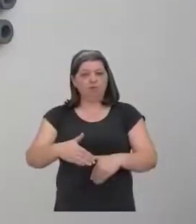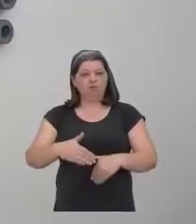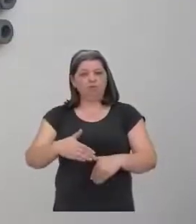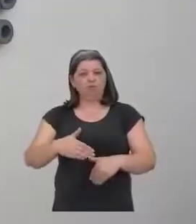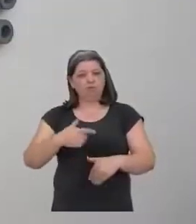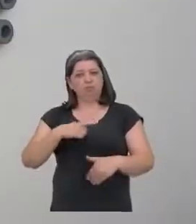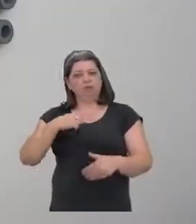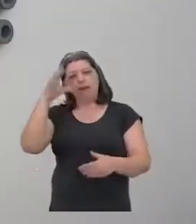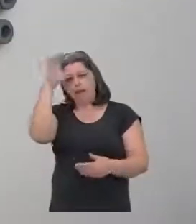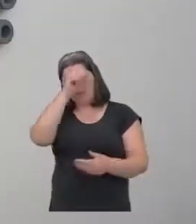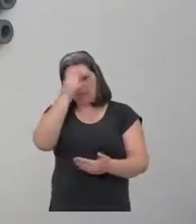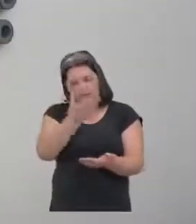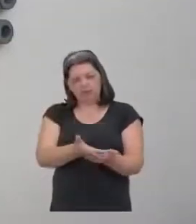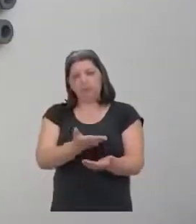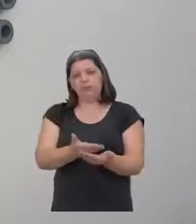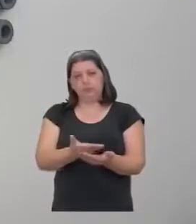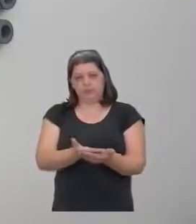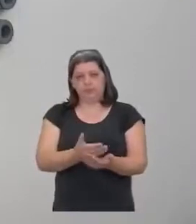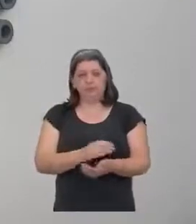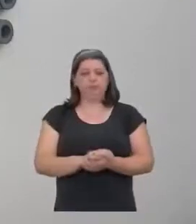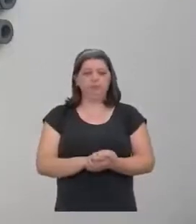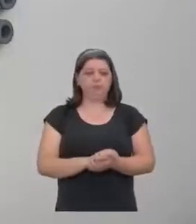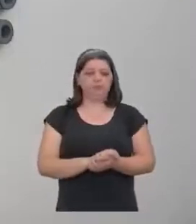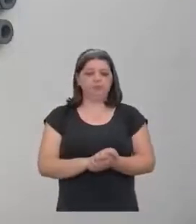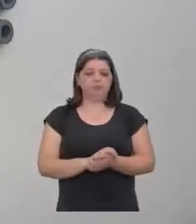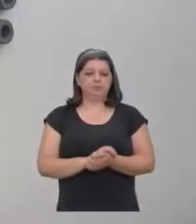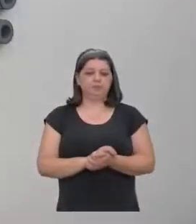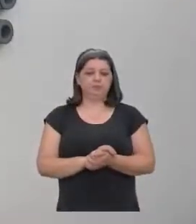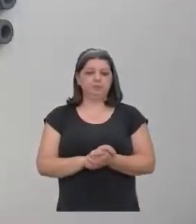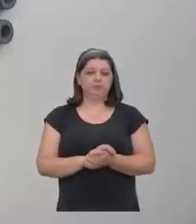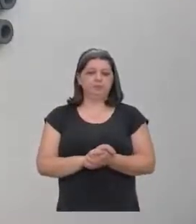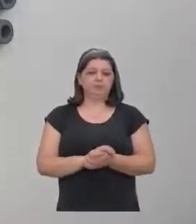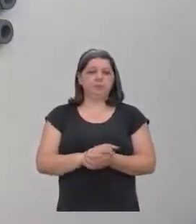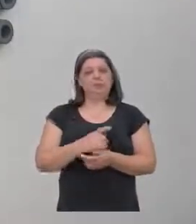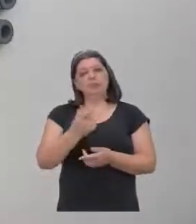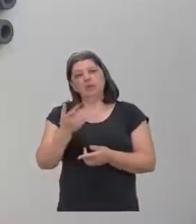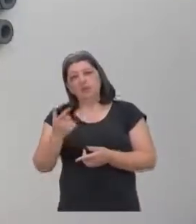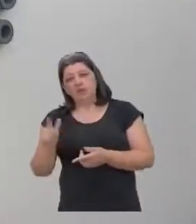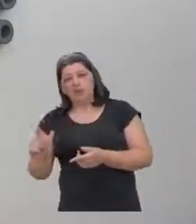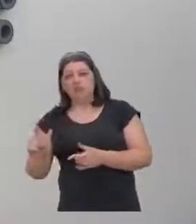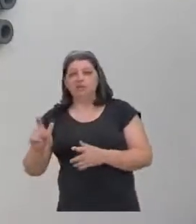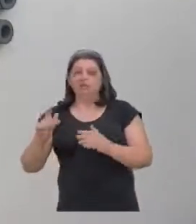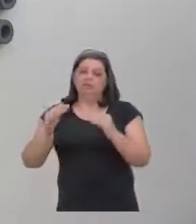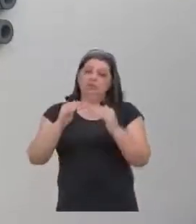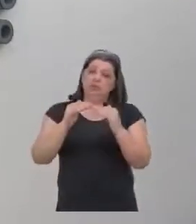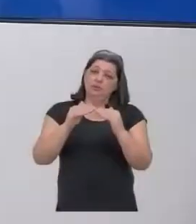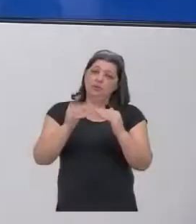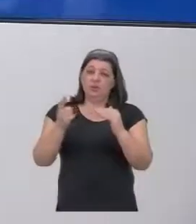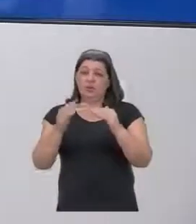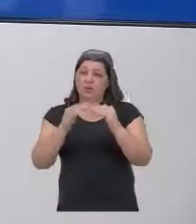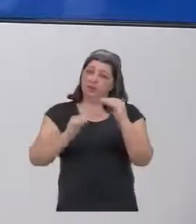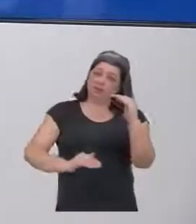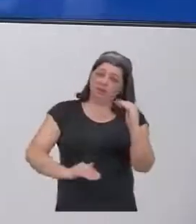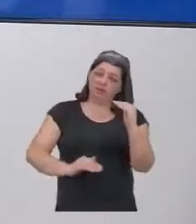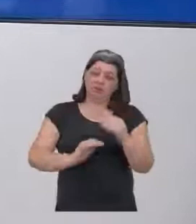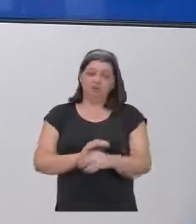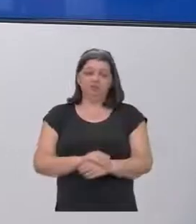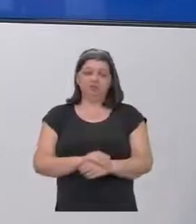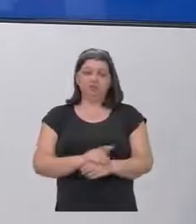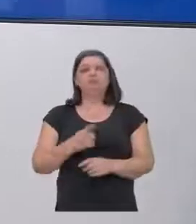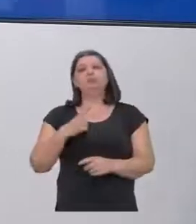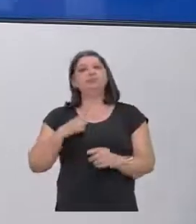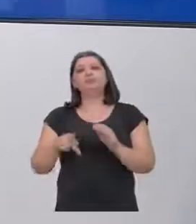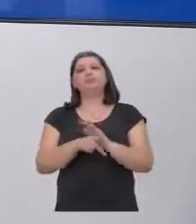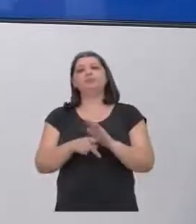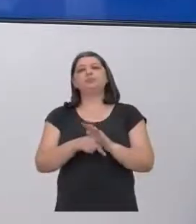aprendendo, está estudando. Então, olha, alguns professores se posicionaram a favor, outros contra. Outros ficaram assim, tem que ter um